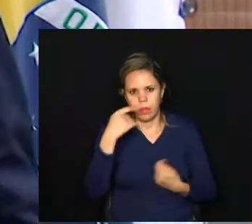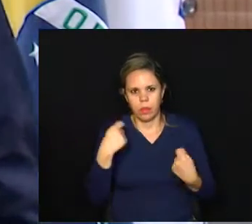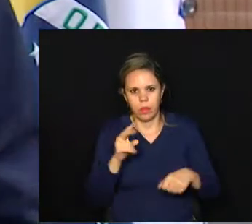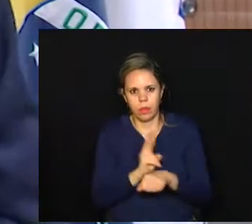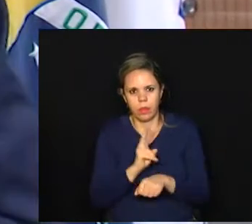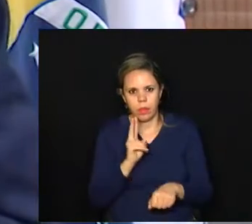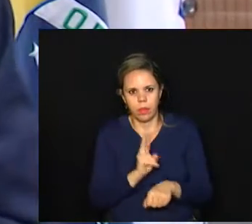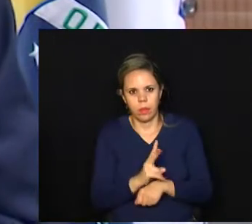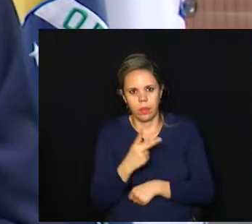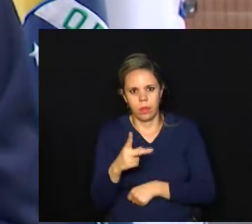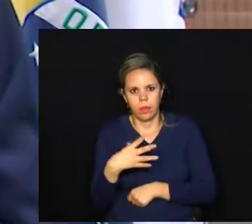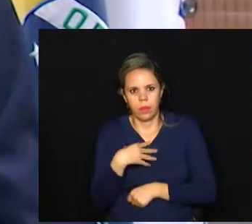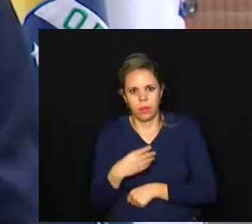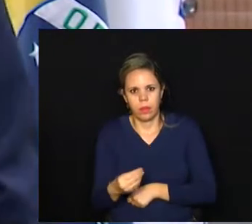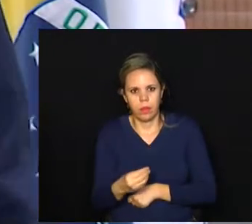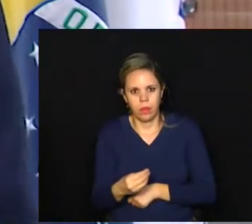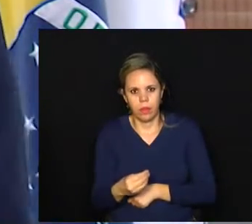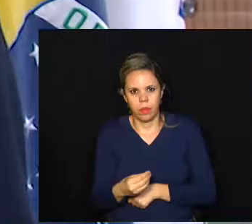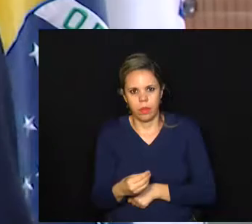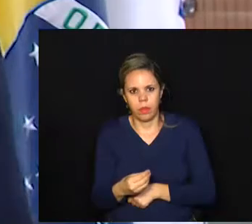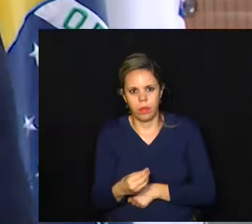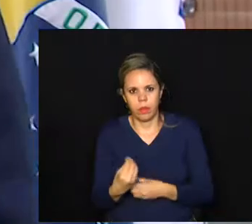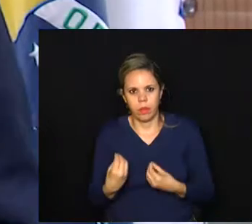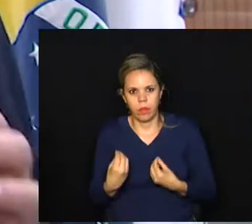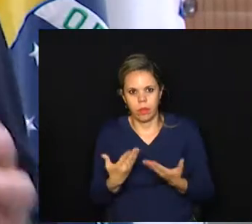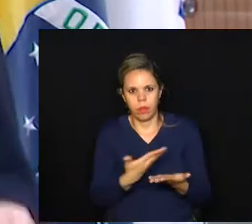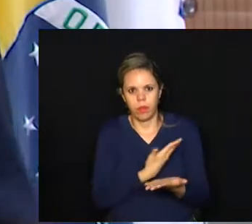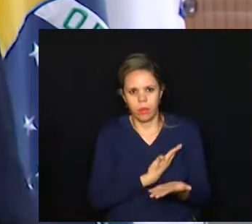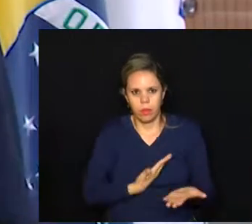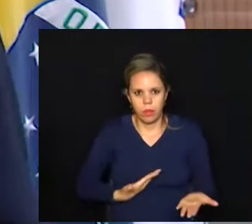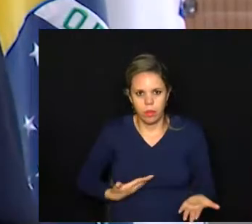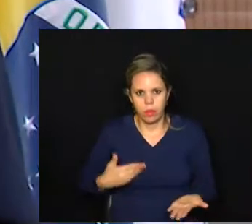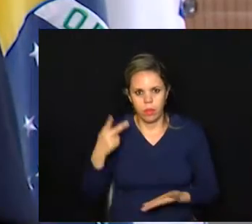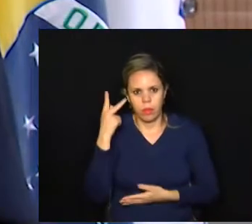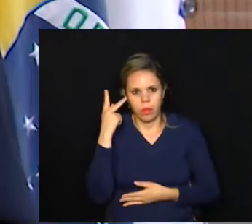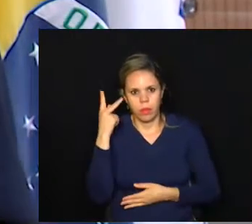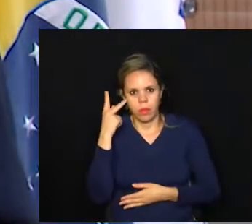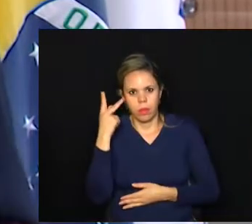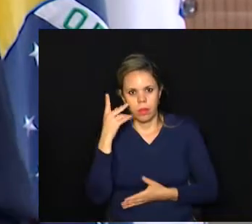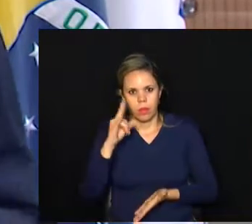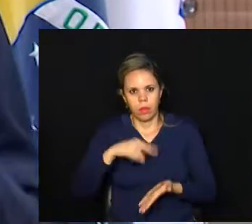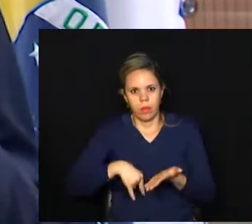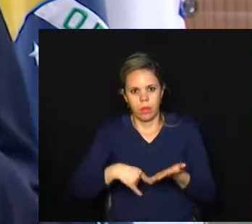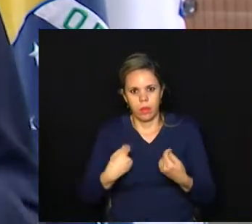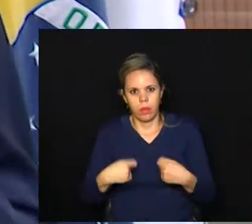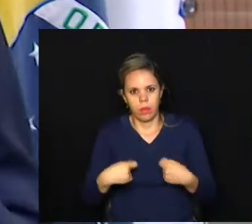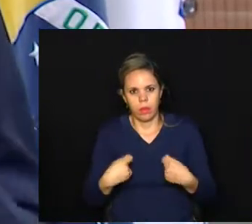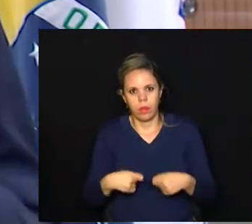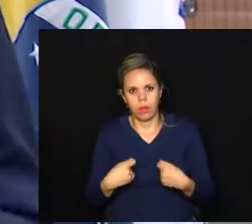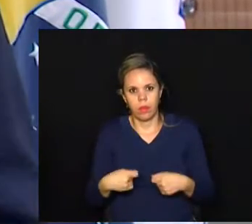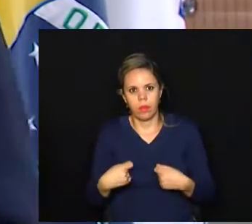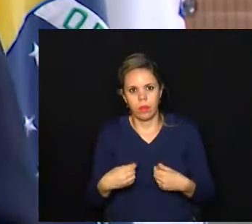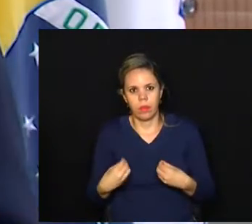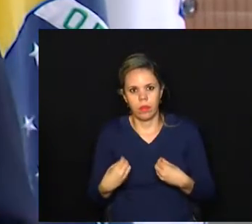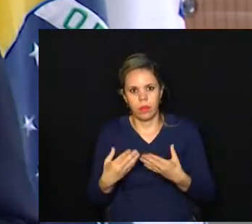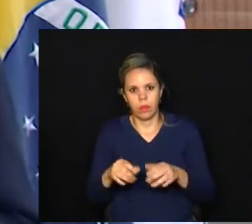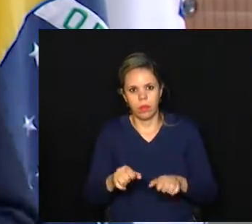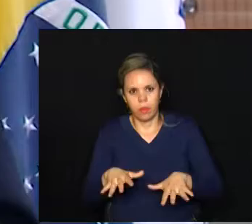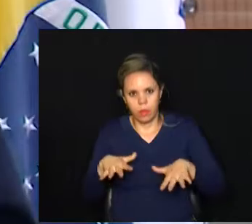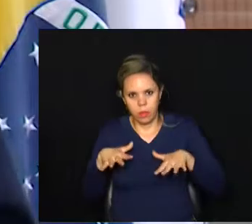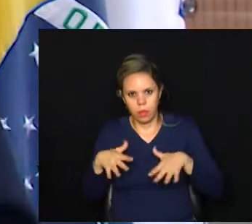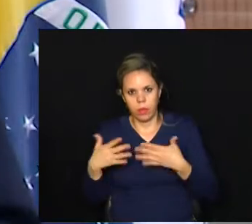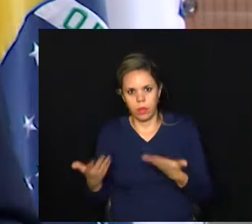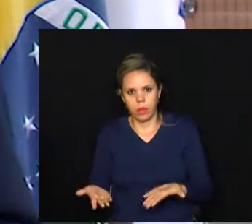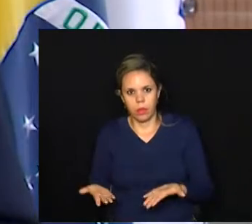cuidado do seu filho. Para que seja encaminhada ao governador de São Paulo, o documento precisa antes passar pelo plenário,